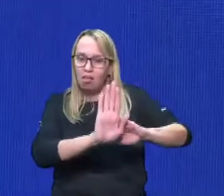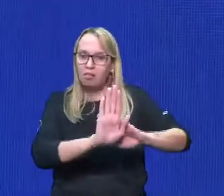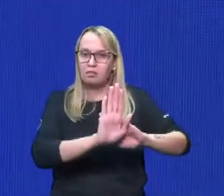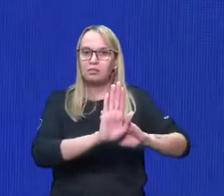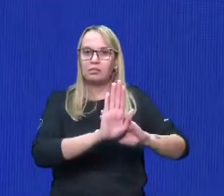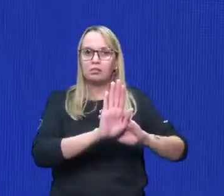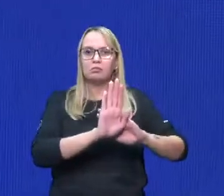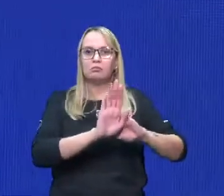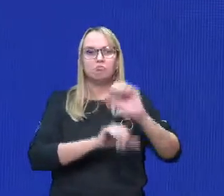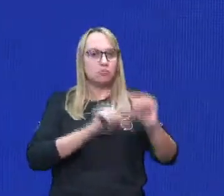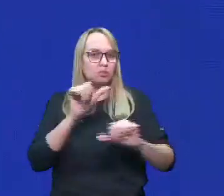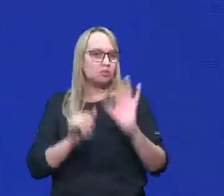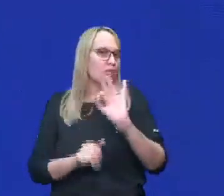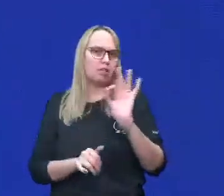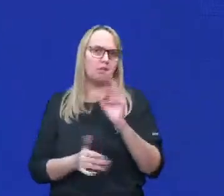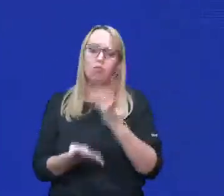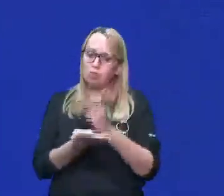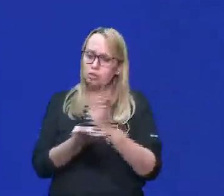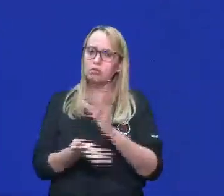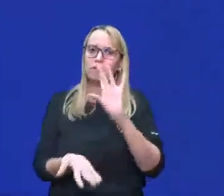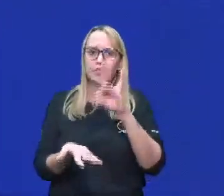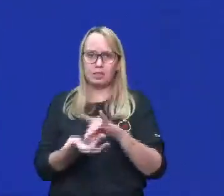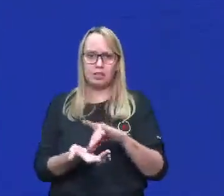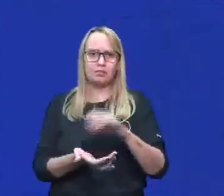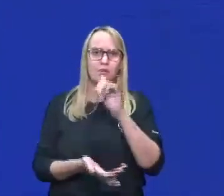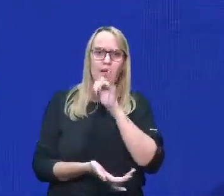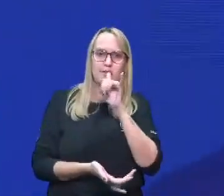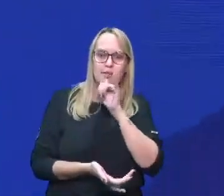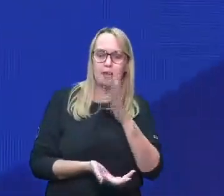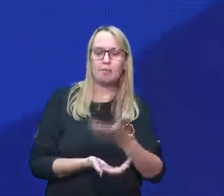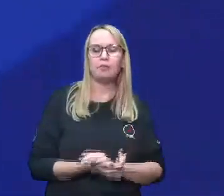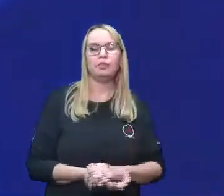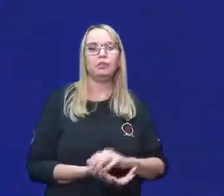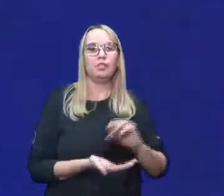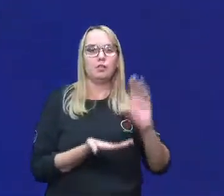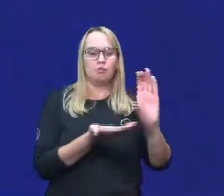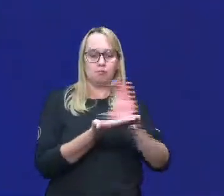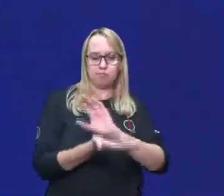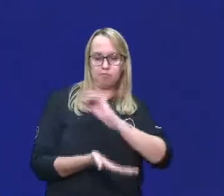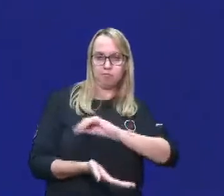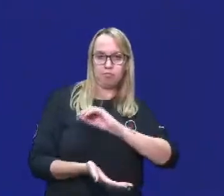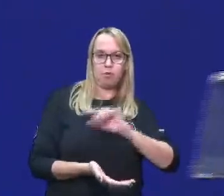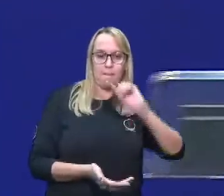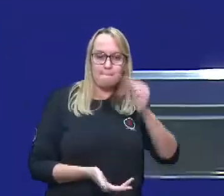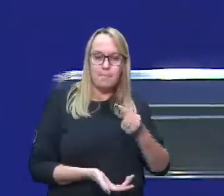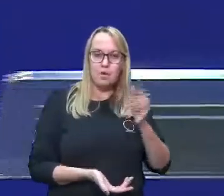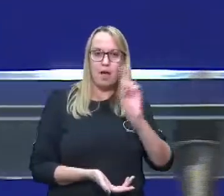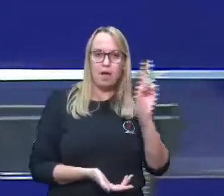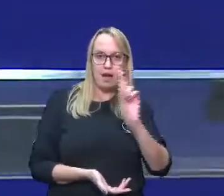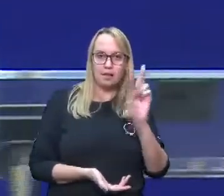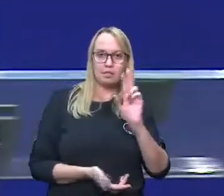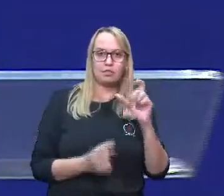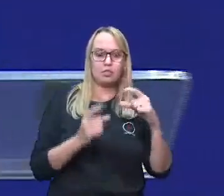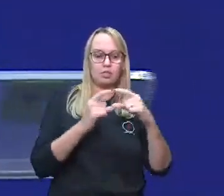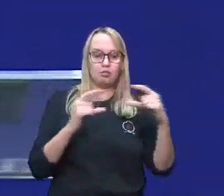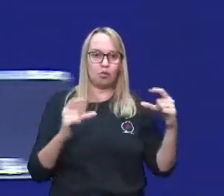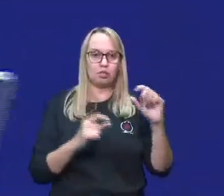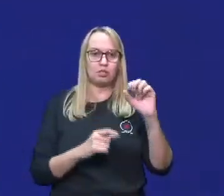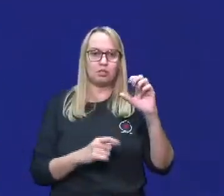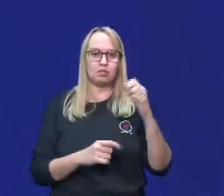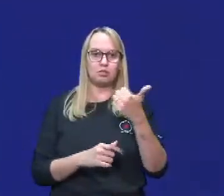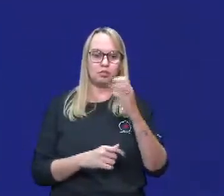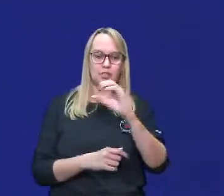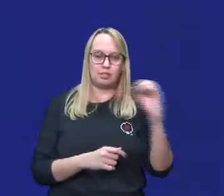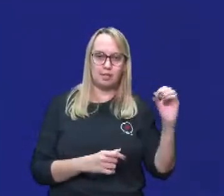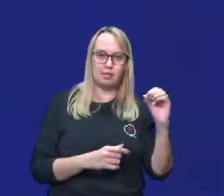mentira. É como alguém que recebe o salário e tem 1.000 reais em nota de 100. Você jogaria fora os 1.000 reais porque achou